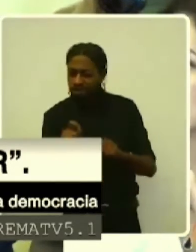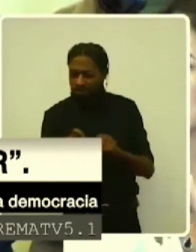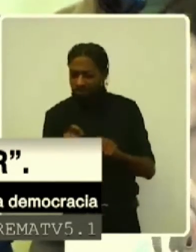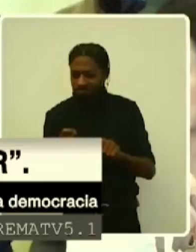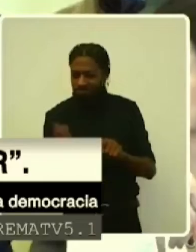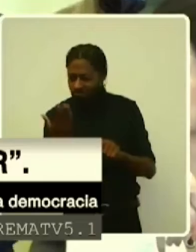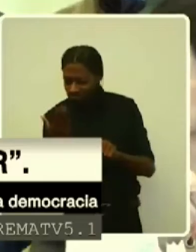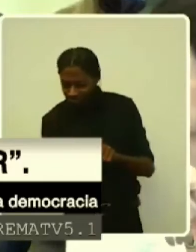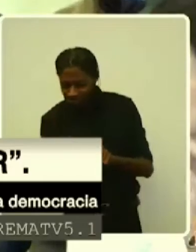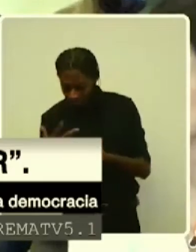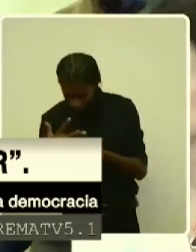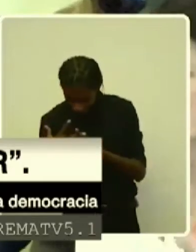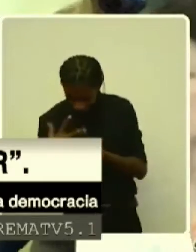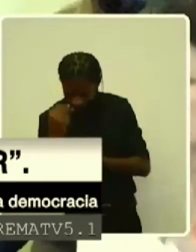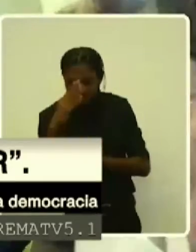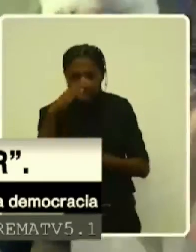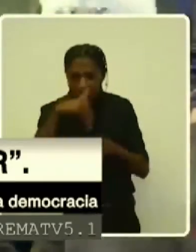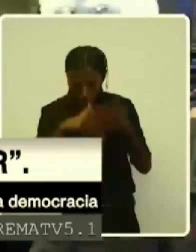povo brasileiro.